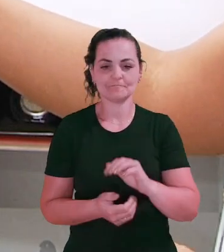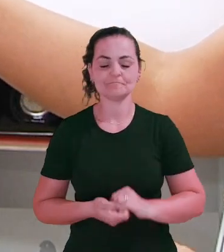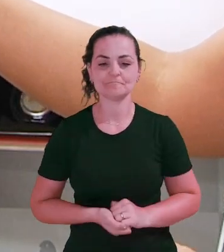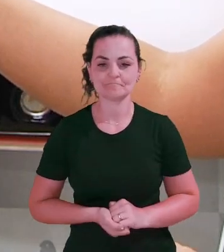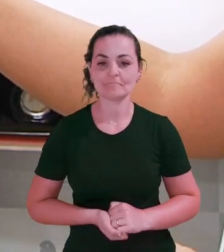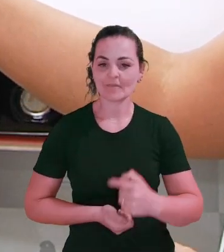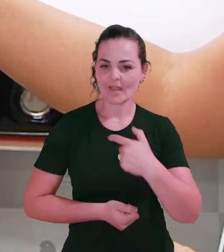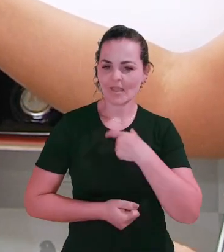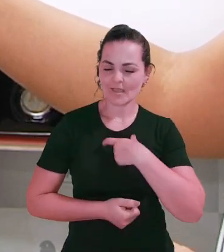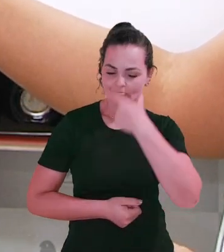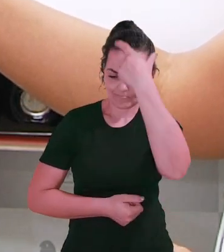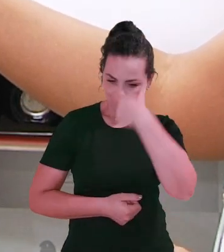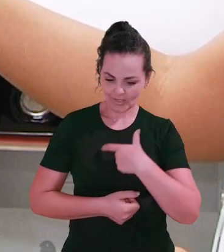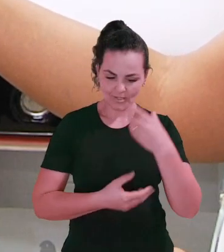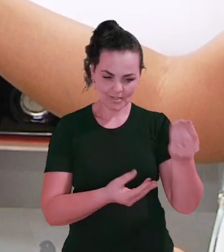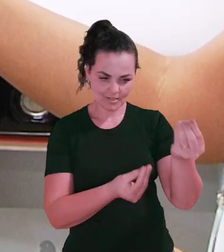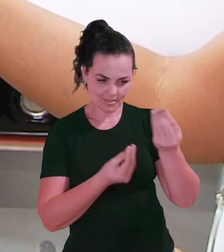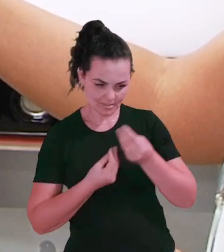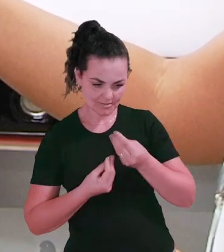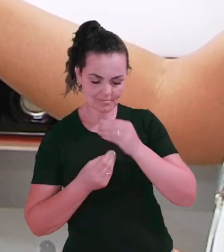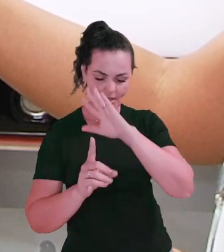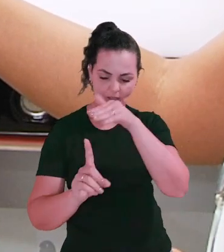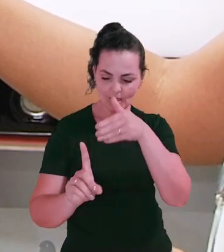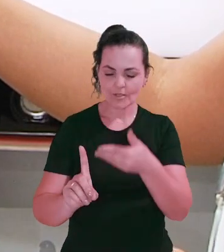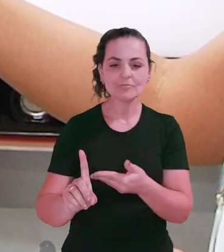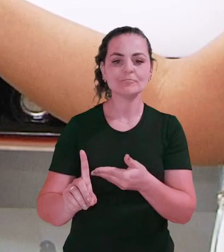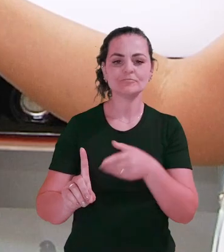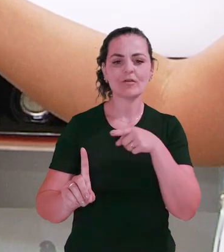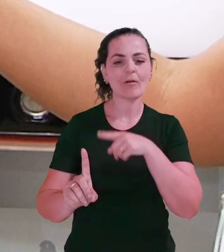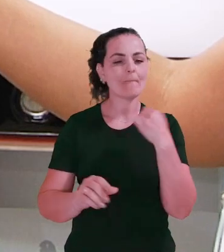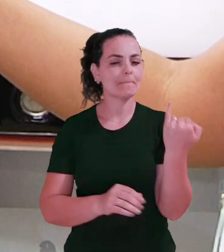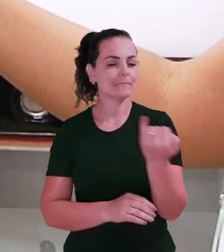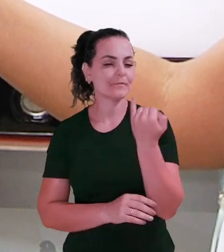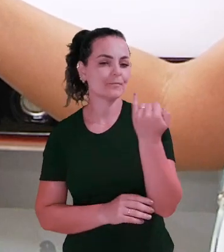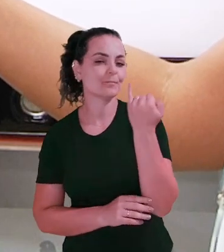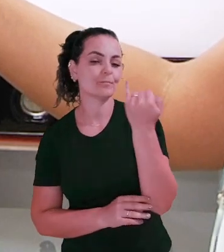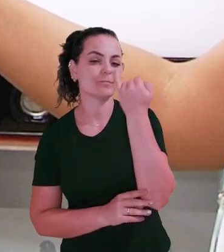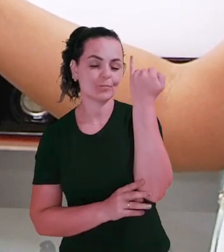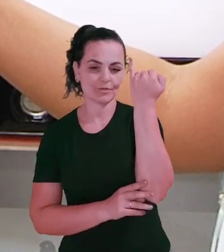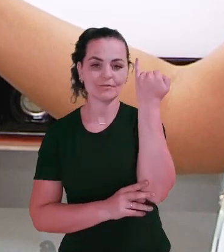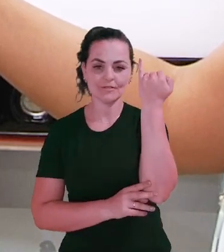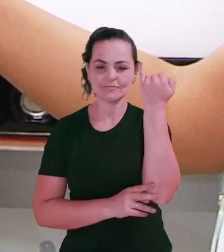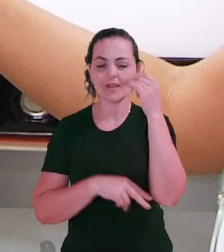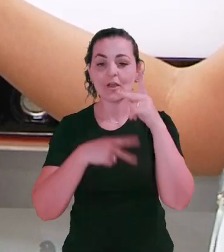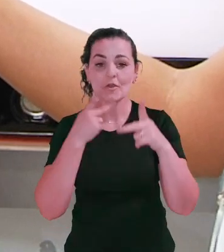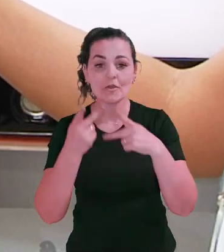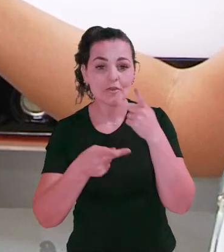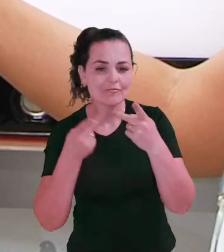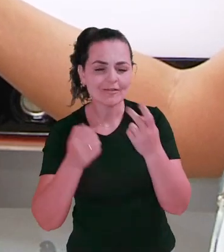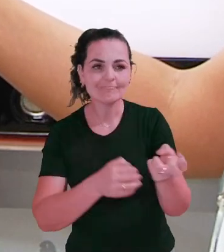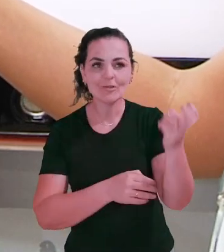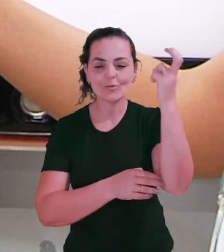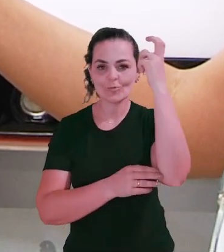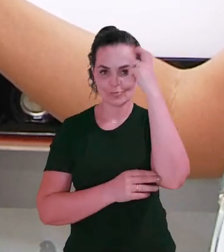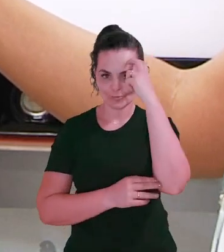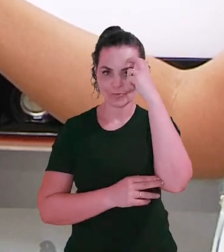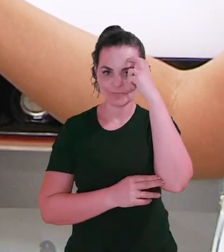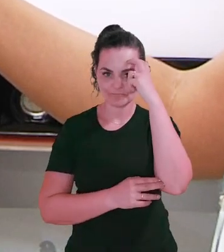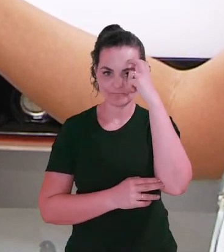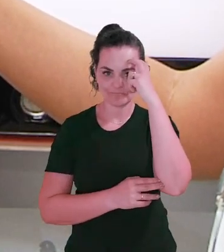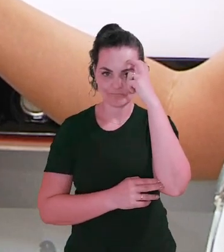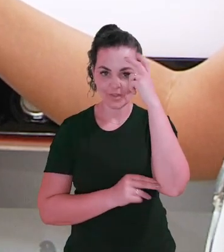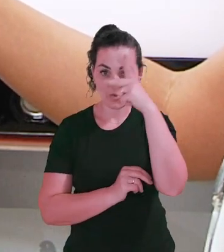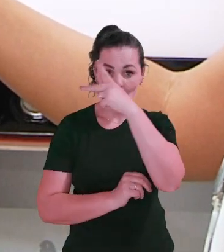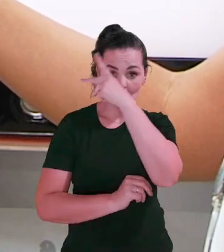receber essa emoção hoje eu acho que ela é de suma importância porque isso se fala